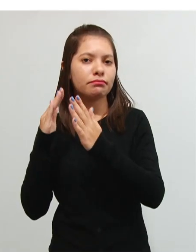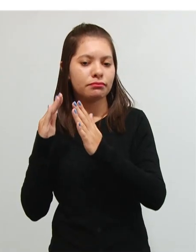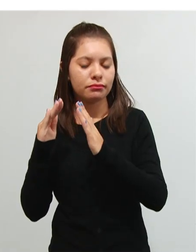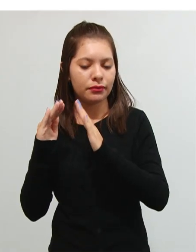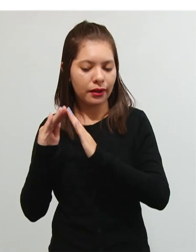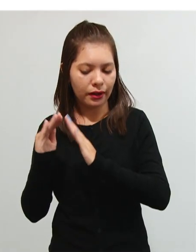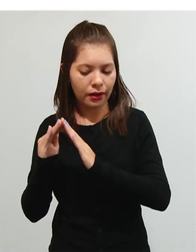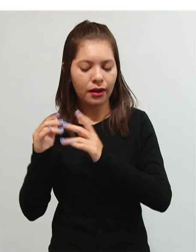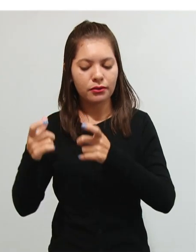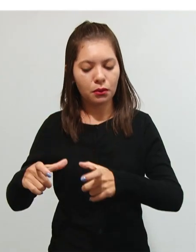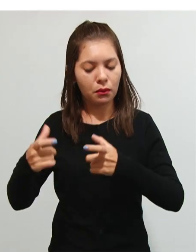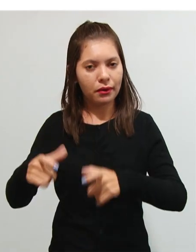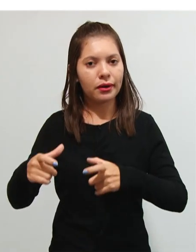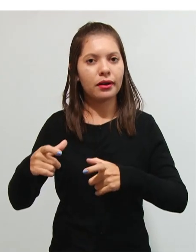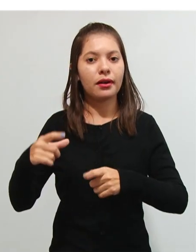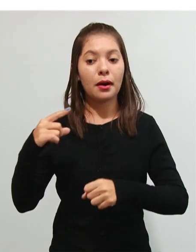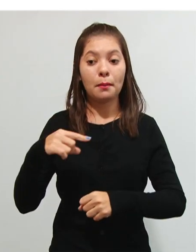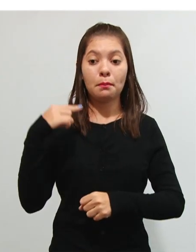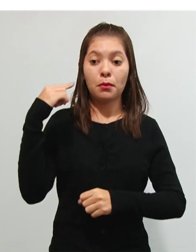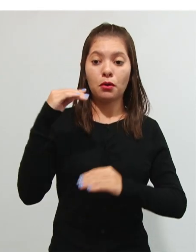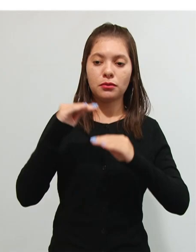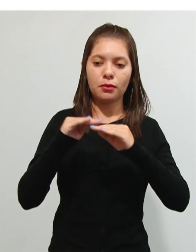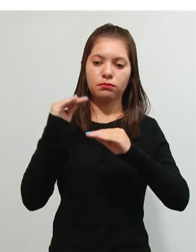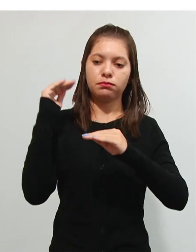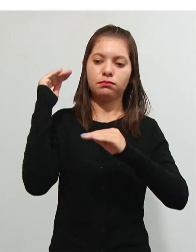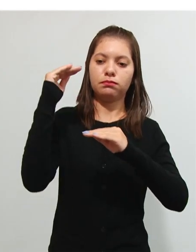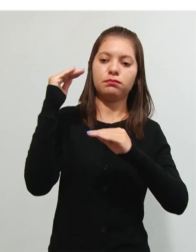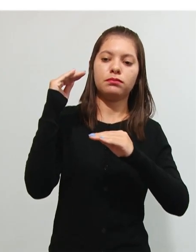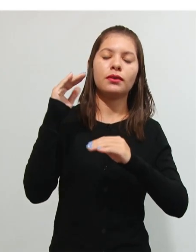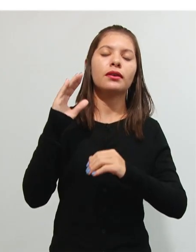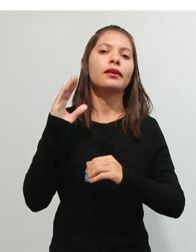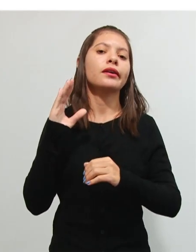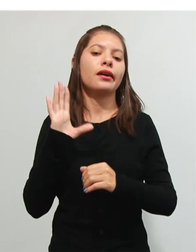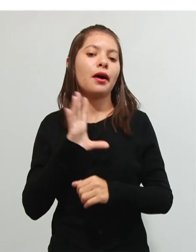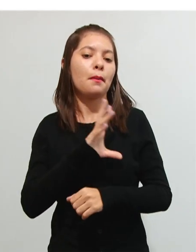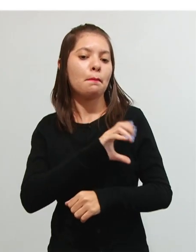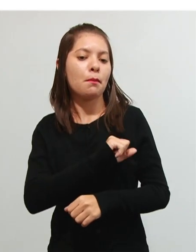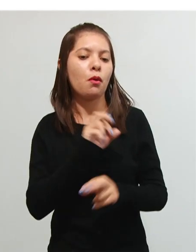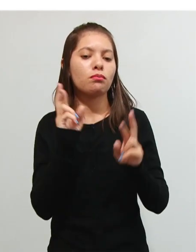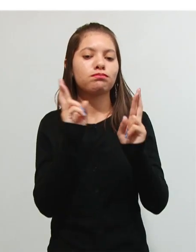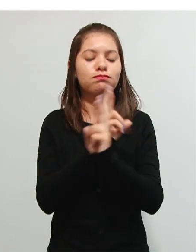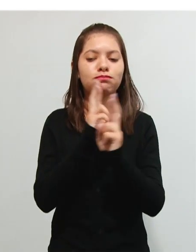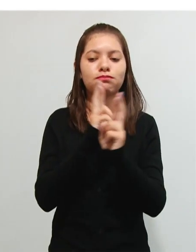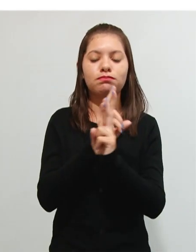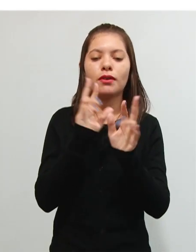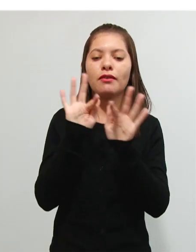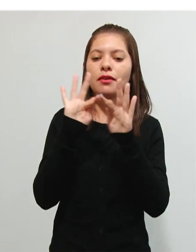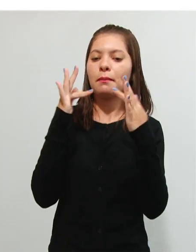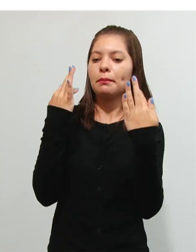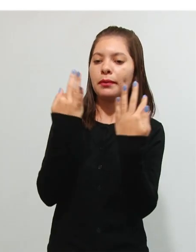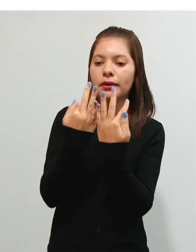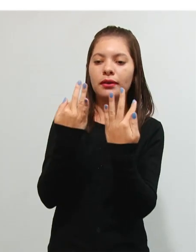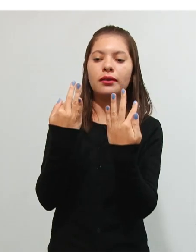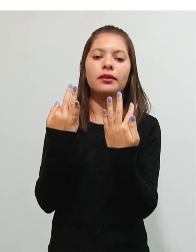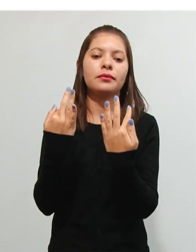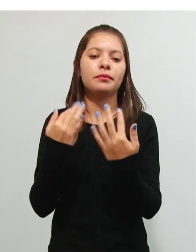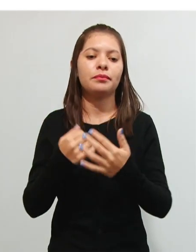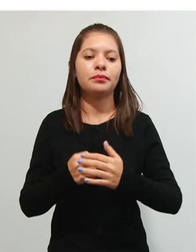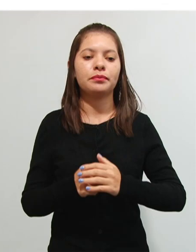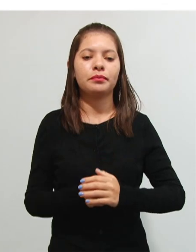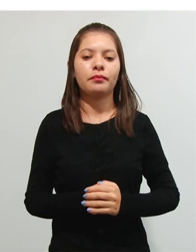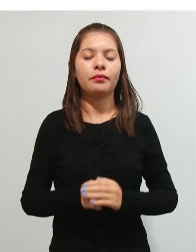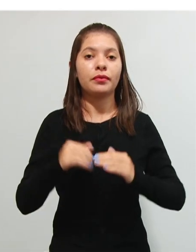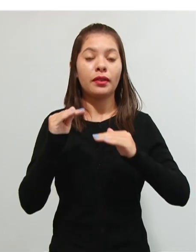a próxima é a necessidade de amor, de relacionamento, amizade, família, intimidade sexual. A necessidade